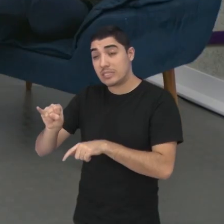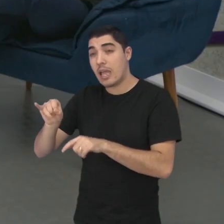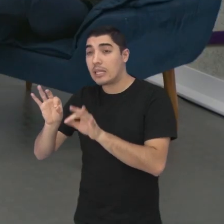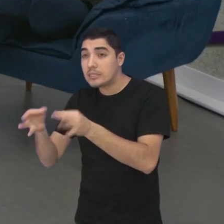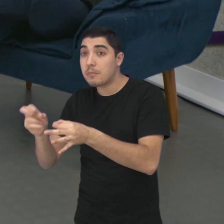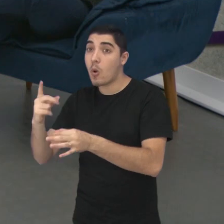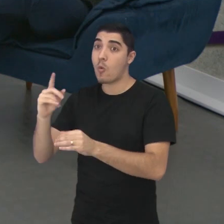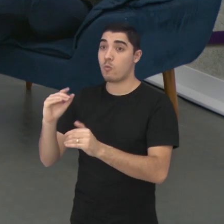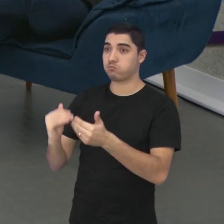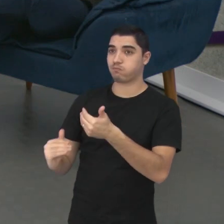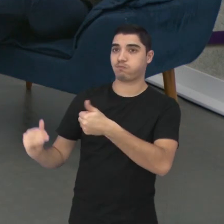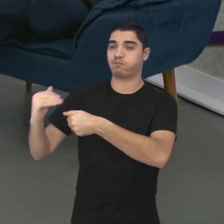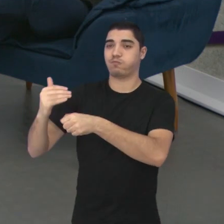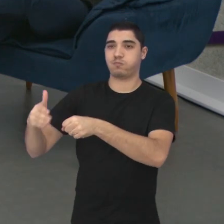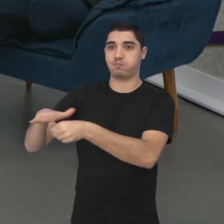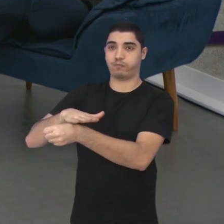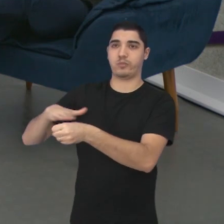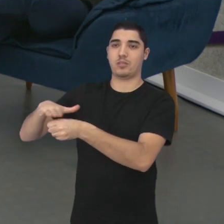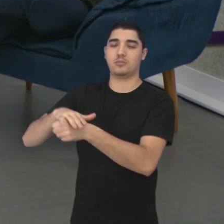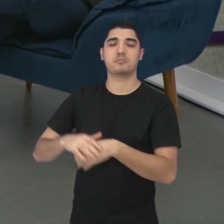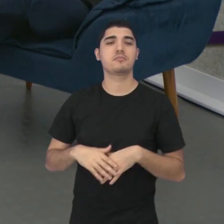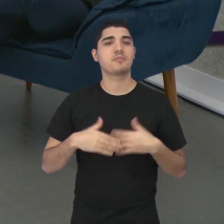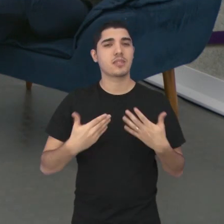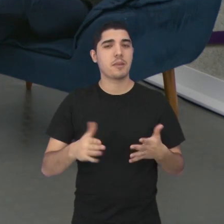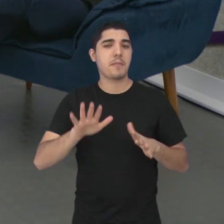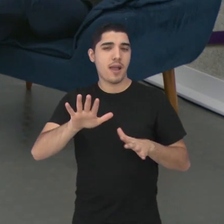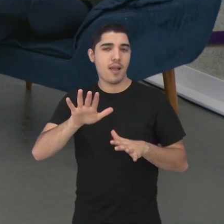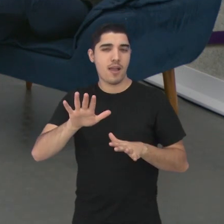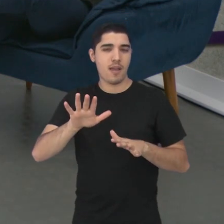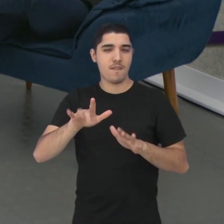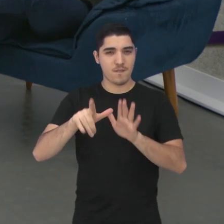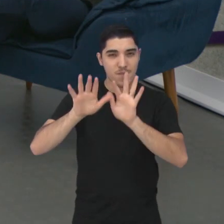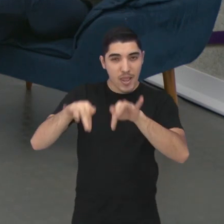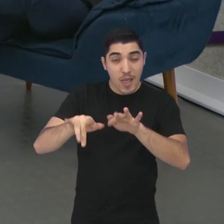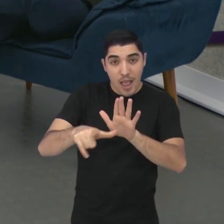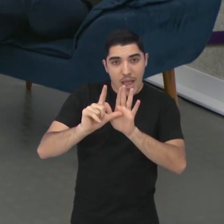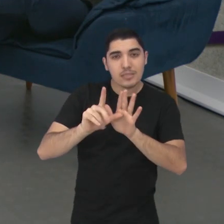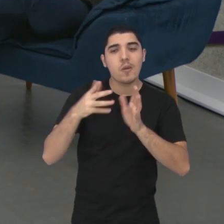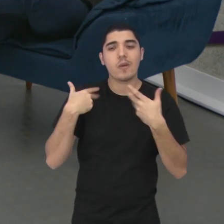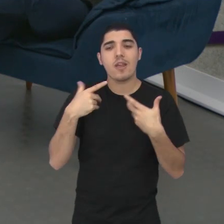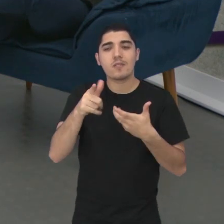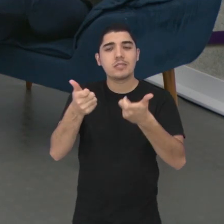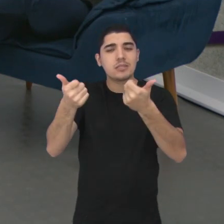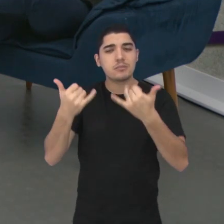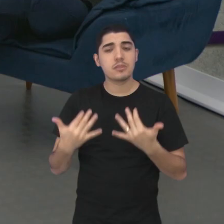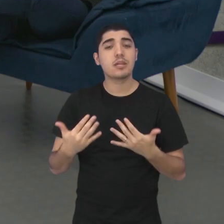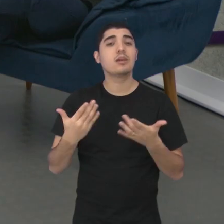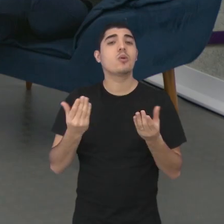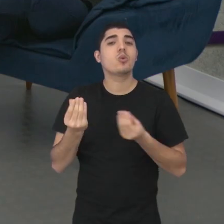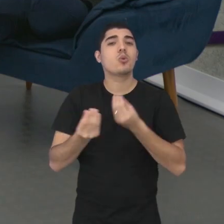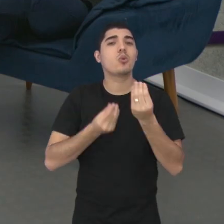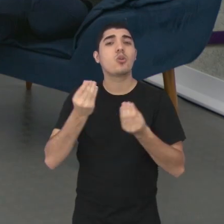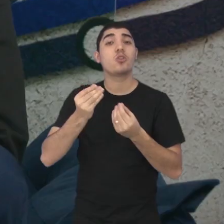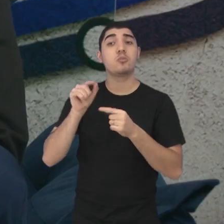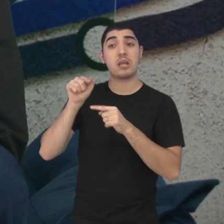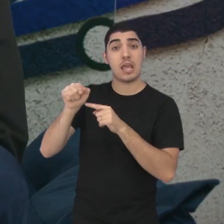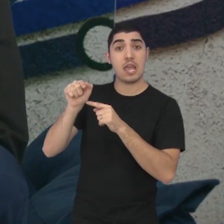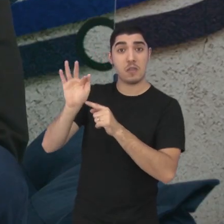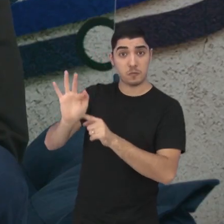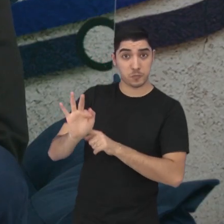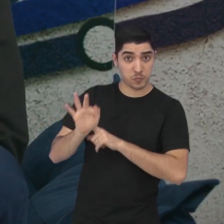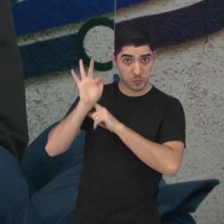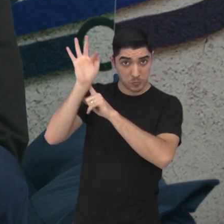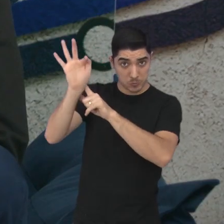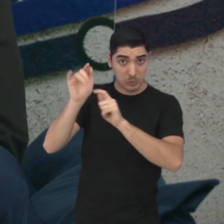Daria um novo programa. E assim, antes da gente finalizar, queria que você falasse um pouquinho assim, o futuro é